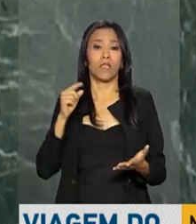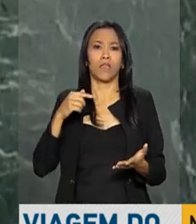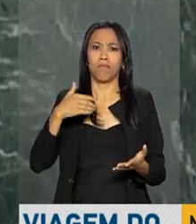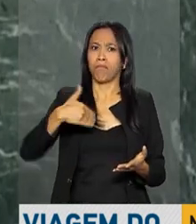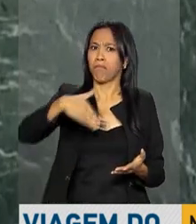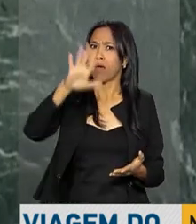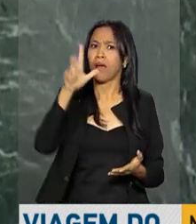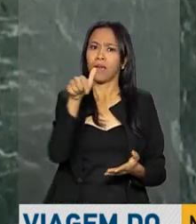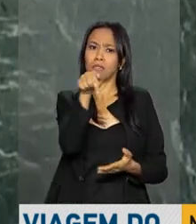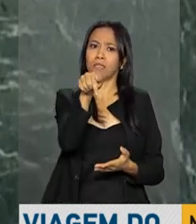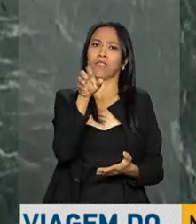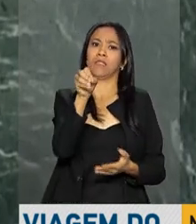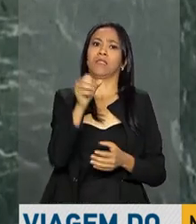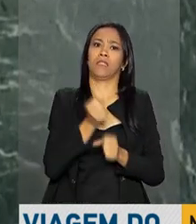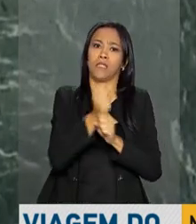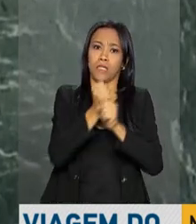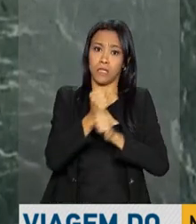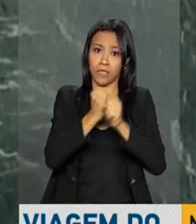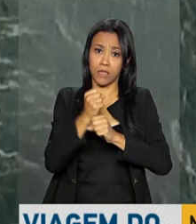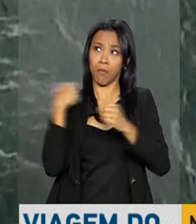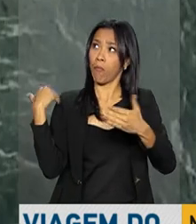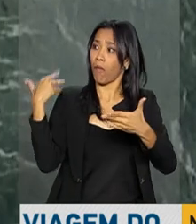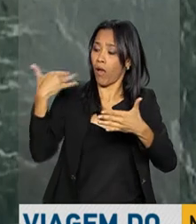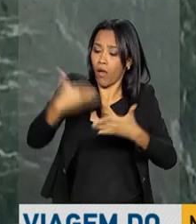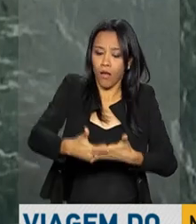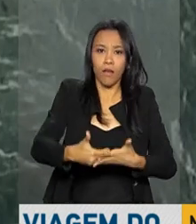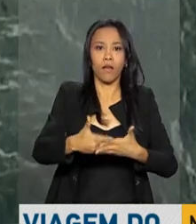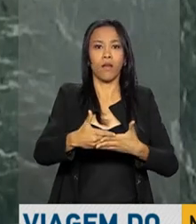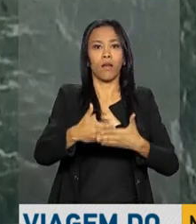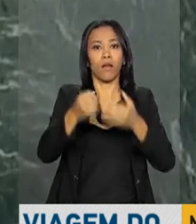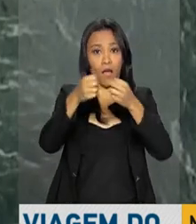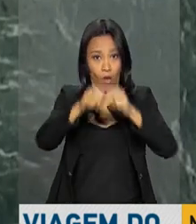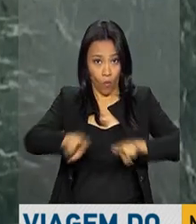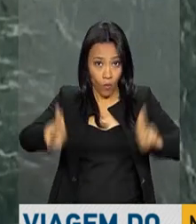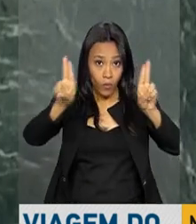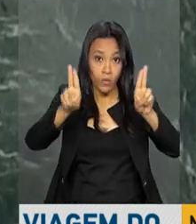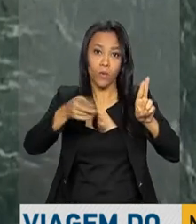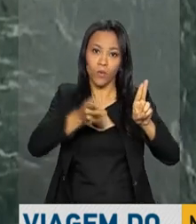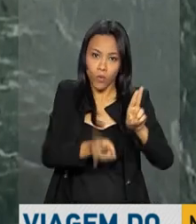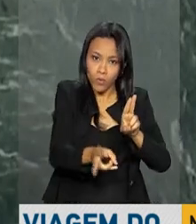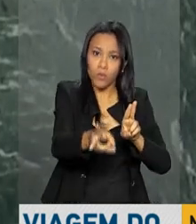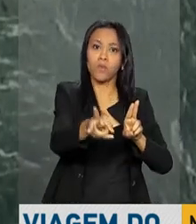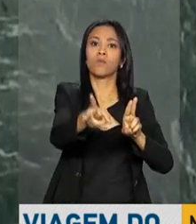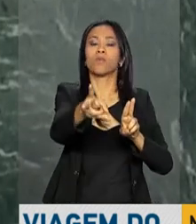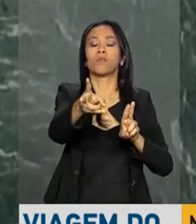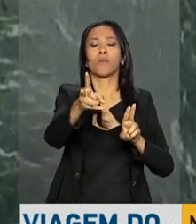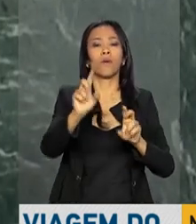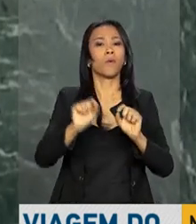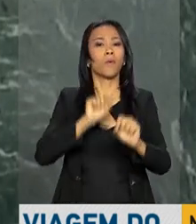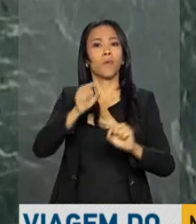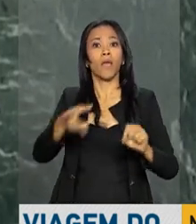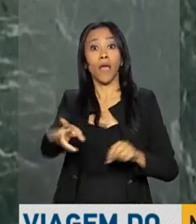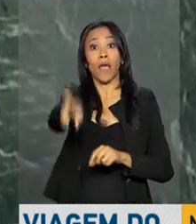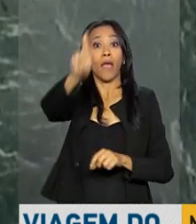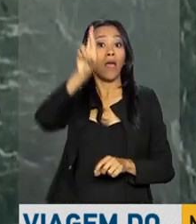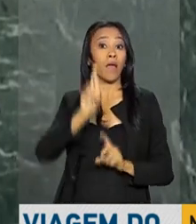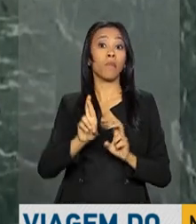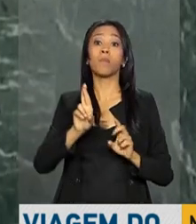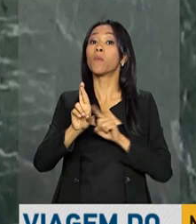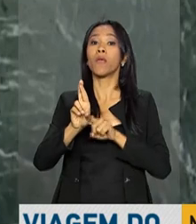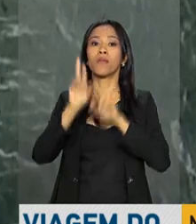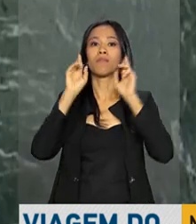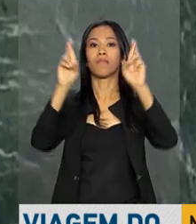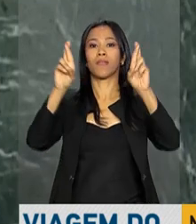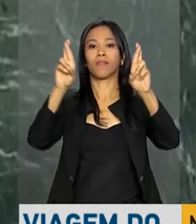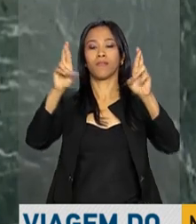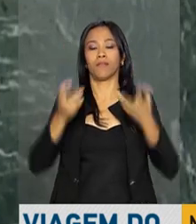de 70 anos, a ONU continuou e continua representando a esperança.